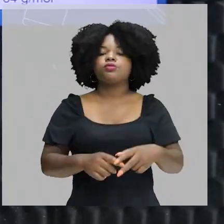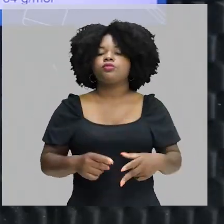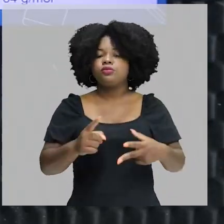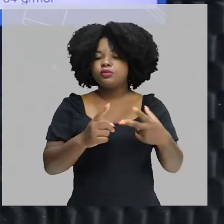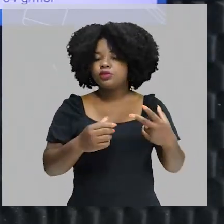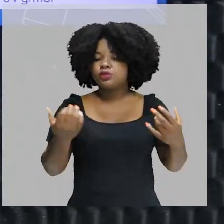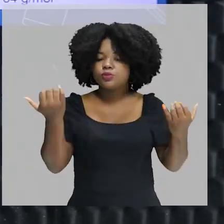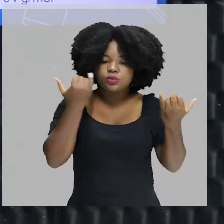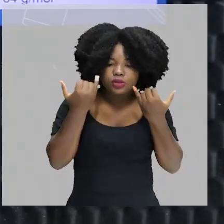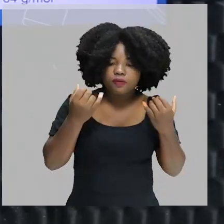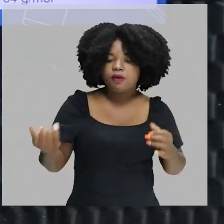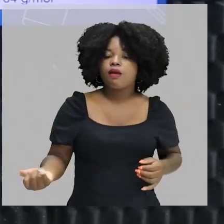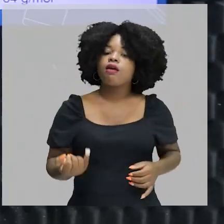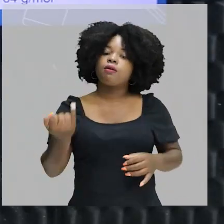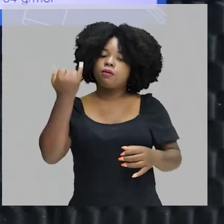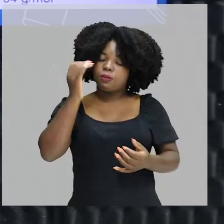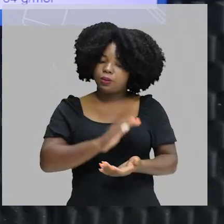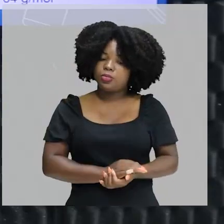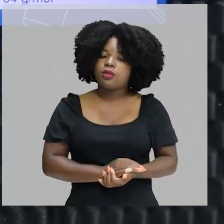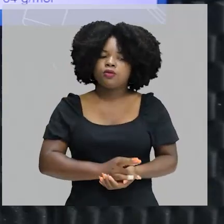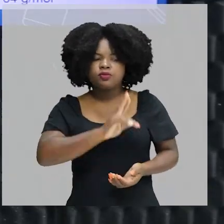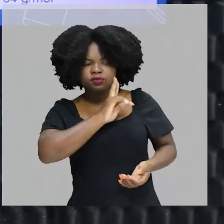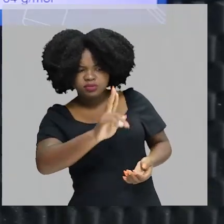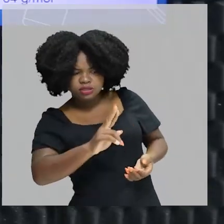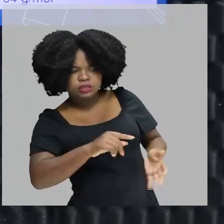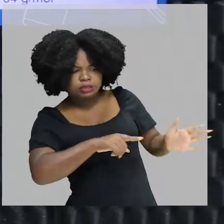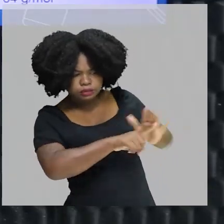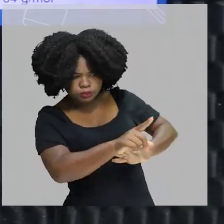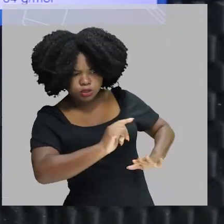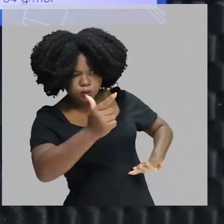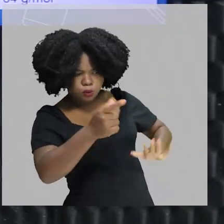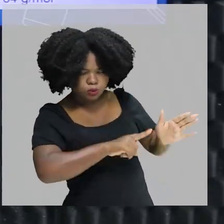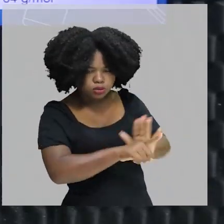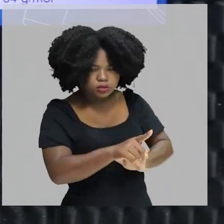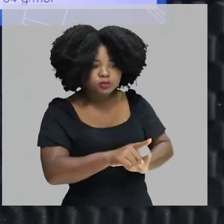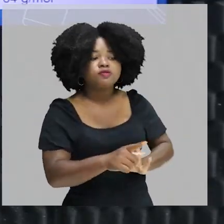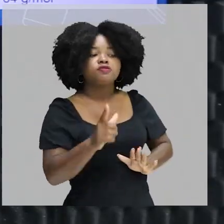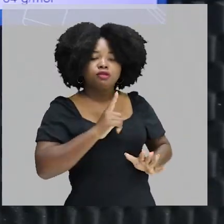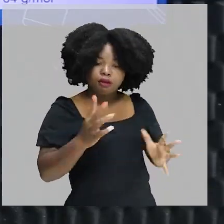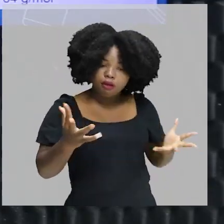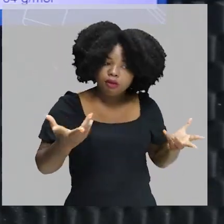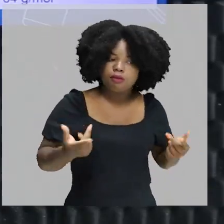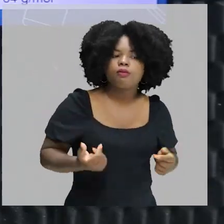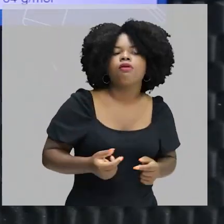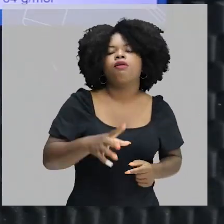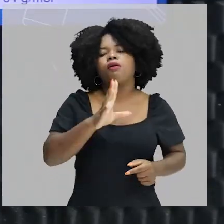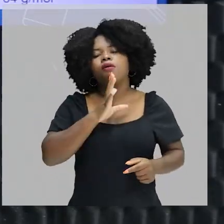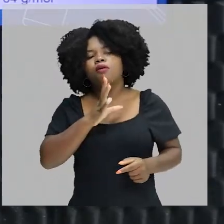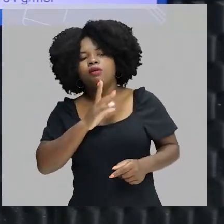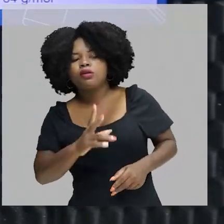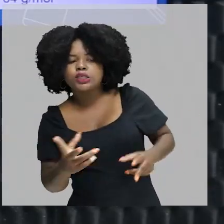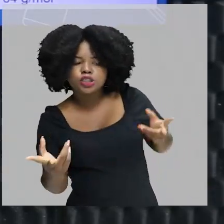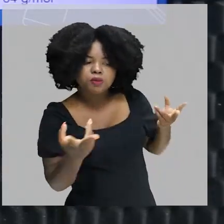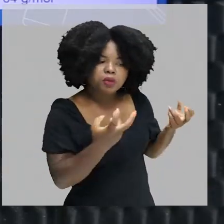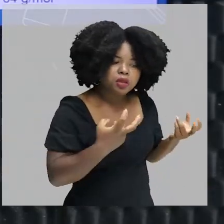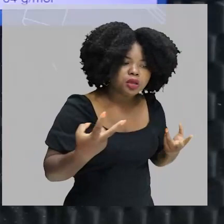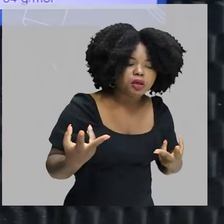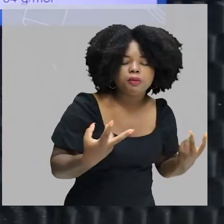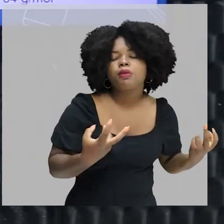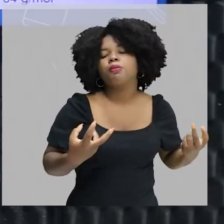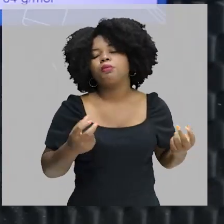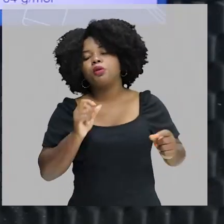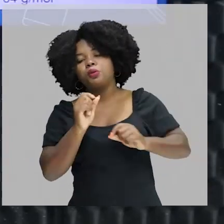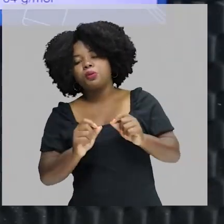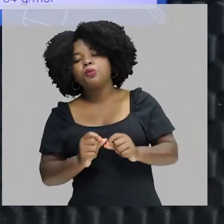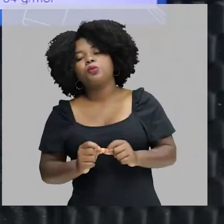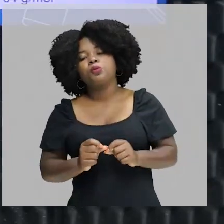estiver resolvendo a questão, você vai ter que ter essa habilidade, beleza? De identificar o quê? O